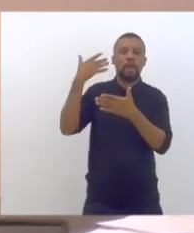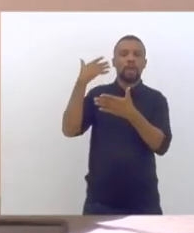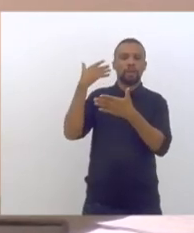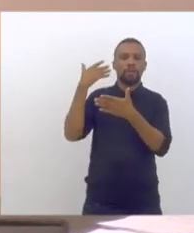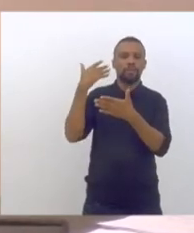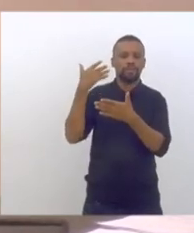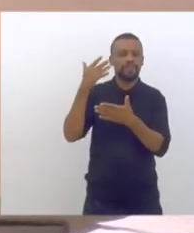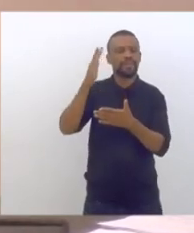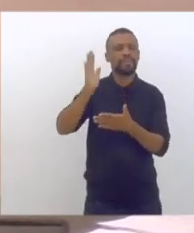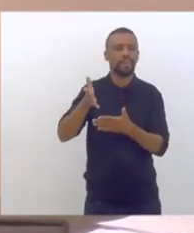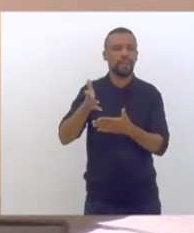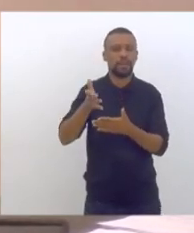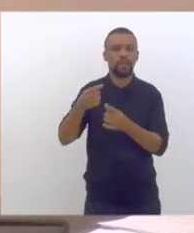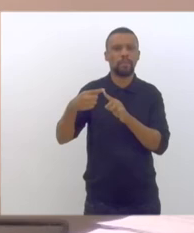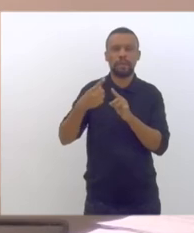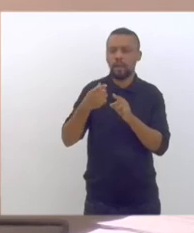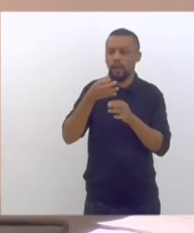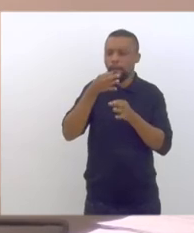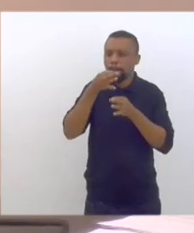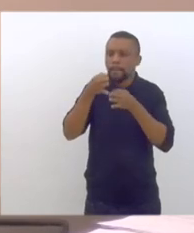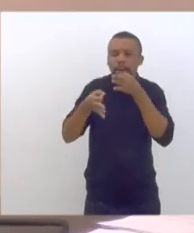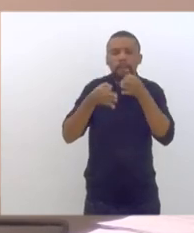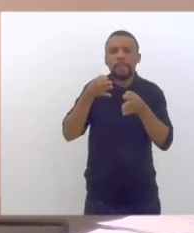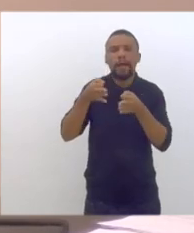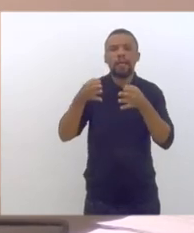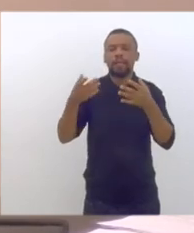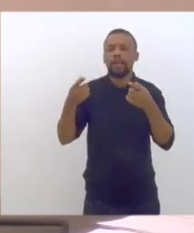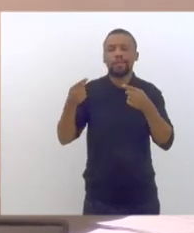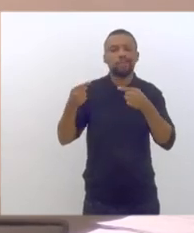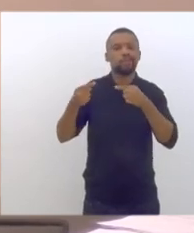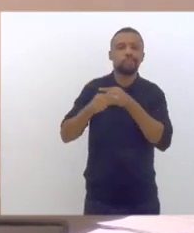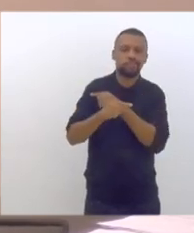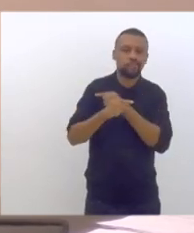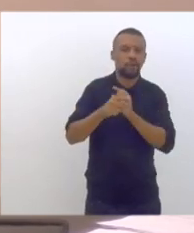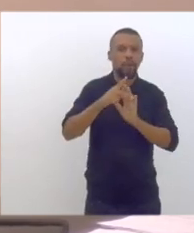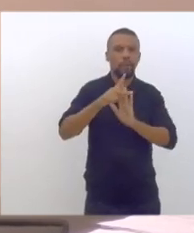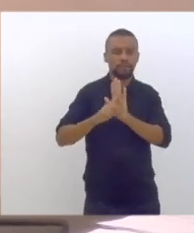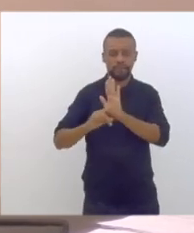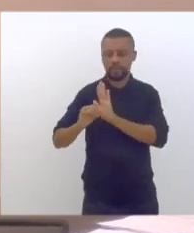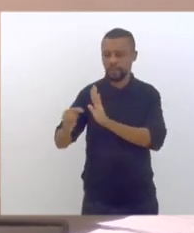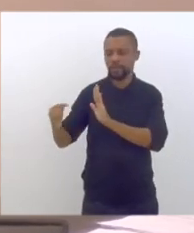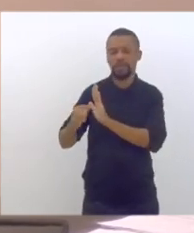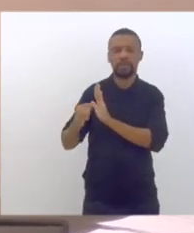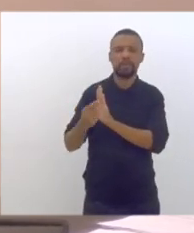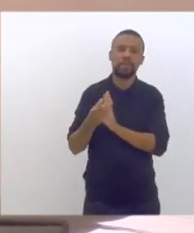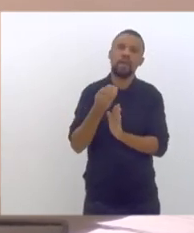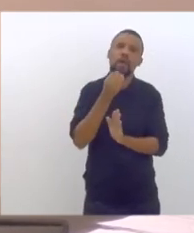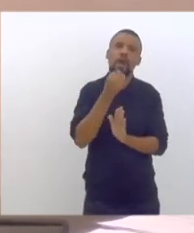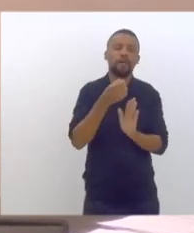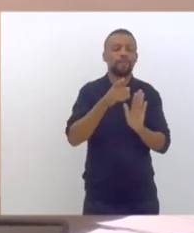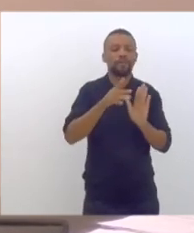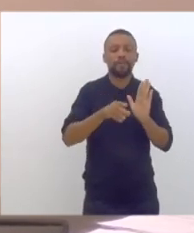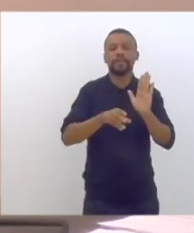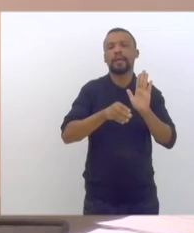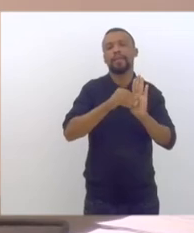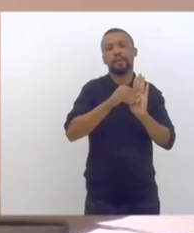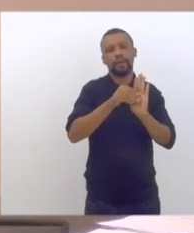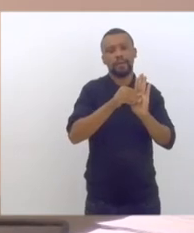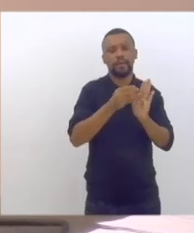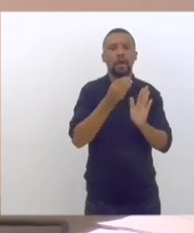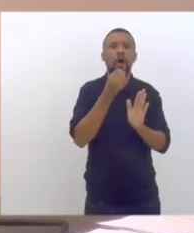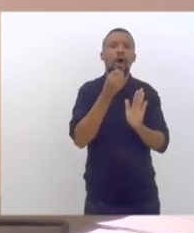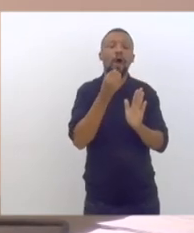porque eu parecer prejudicar habilidade no projeto de lei e evidentemente da emenda é claro cio